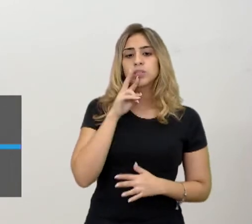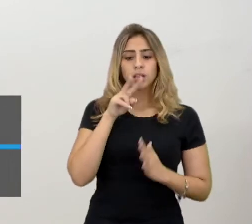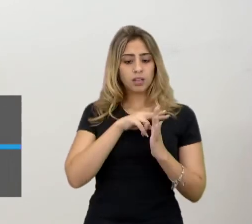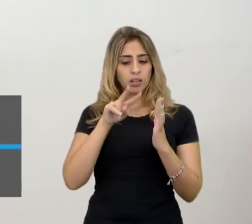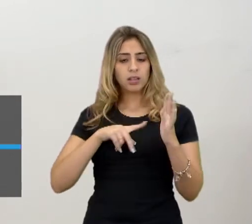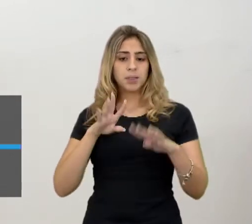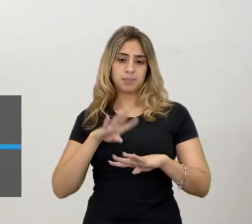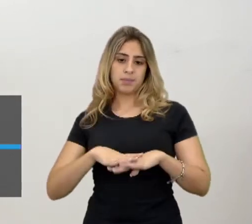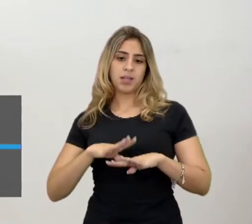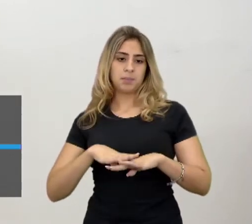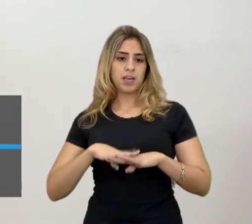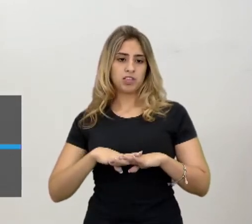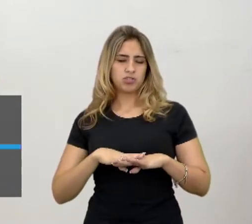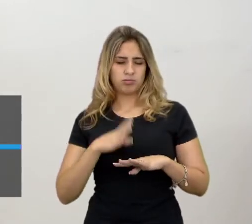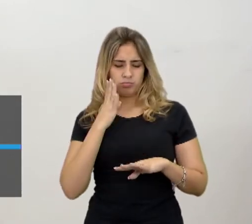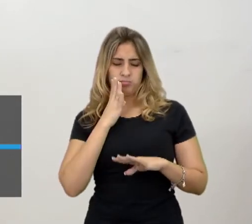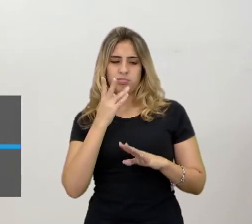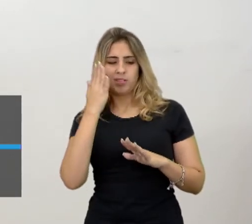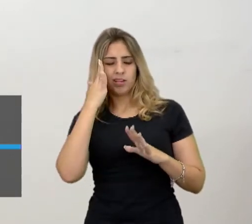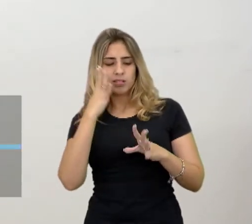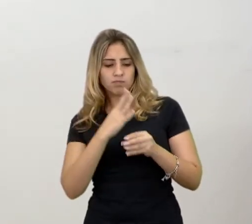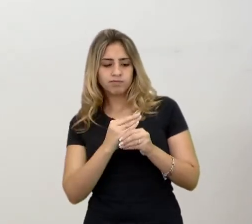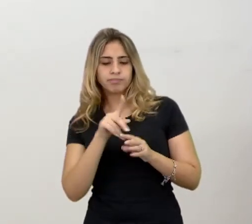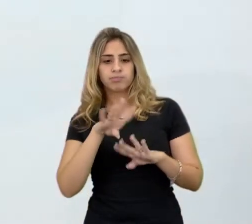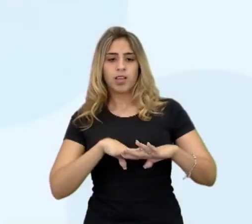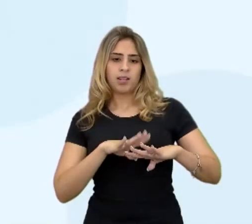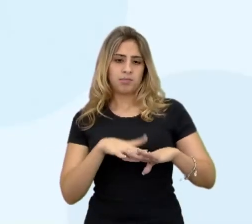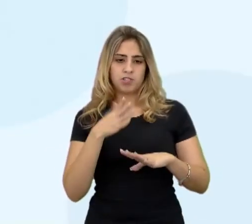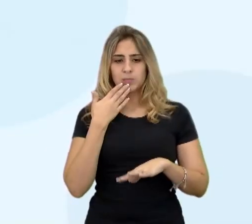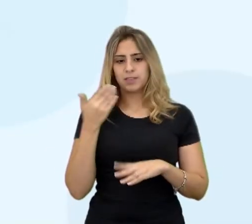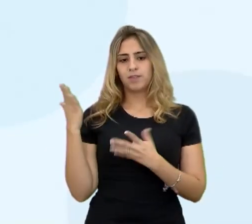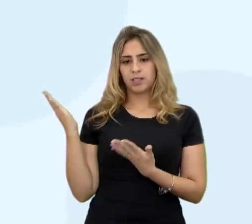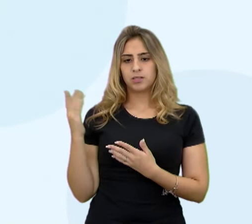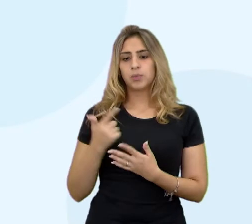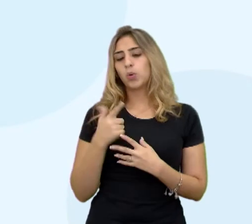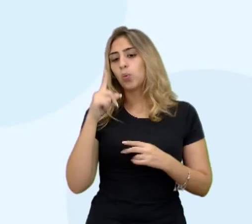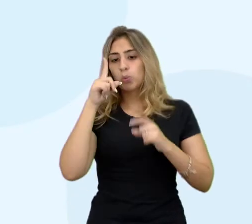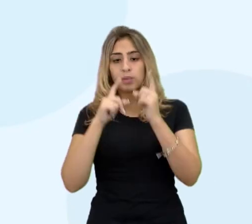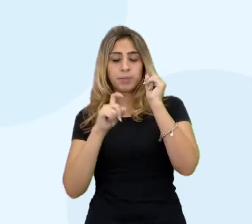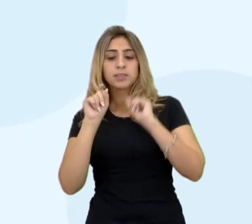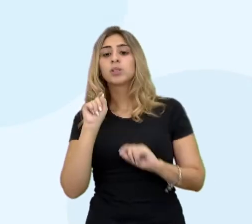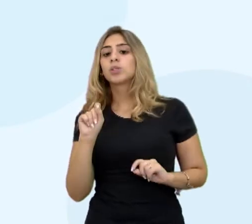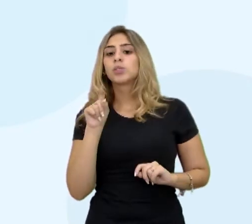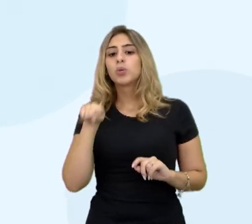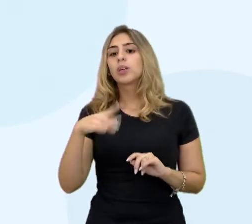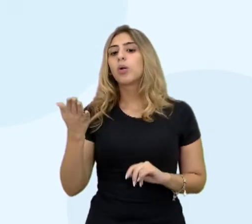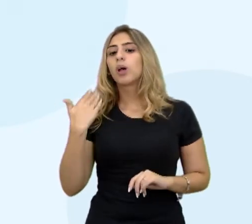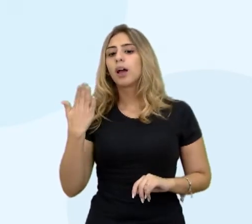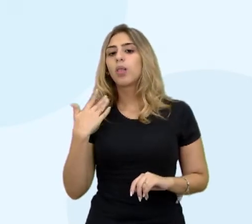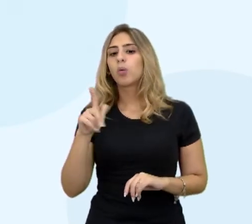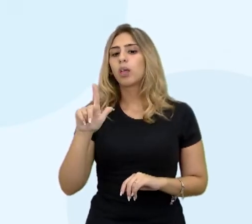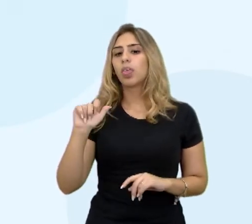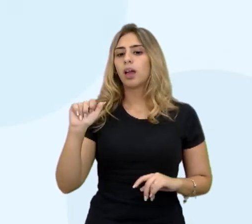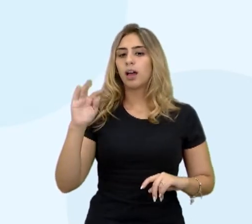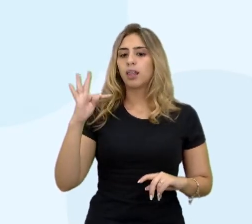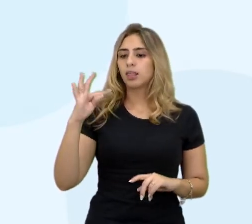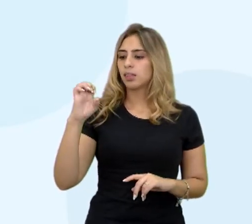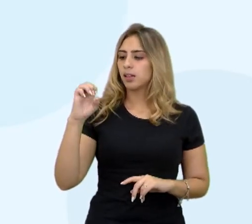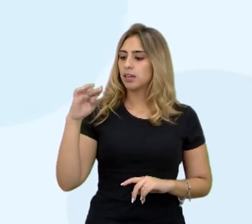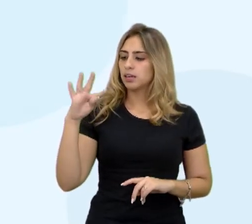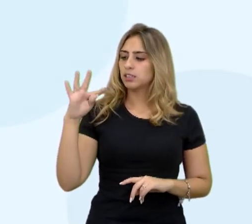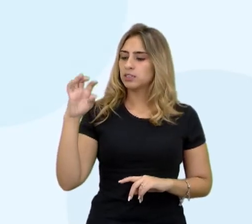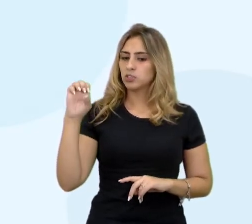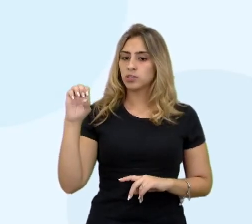aqui matematicamente, tá bom? E a outra expressão significa, o que é o calor latente, ó? É